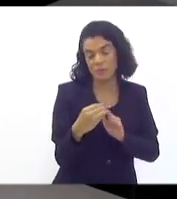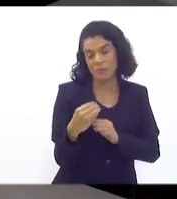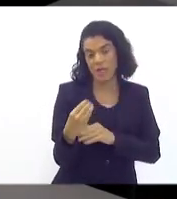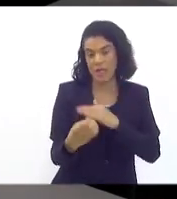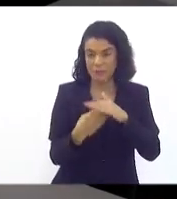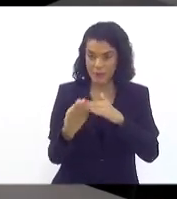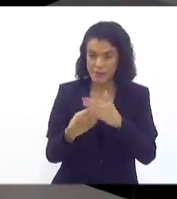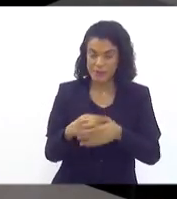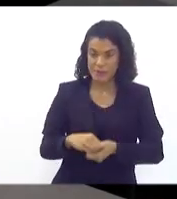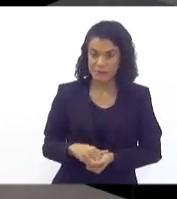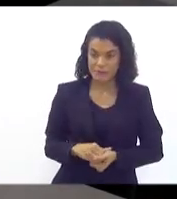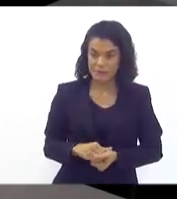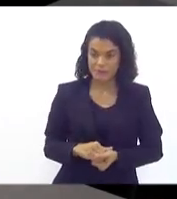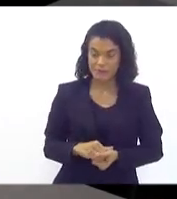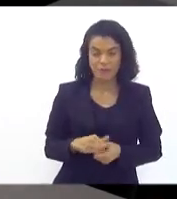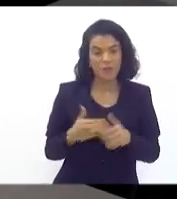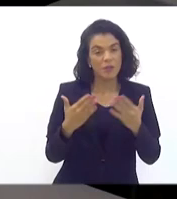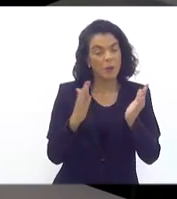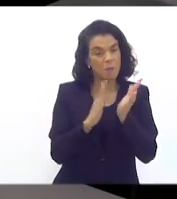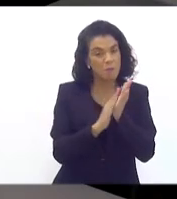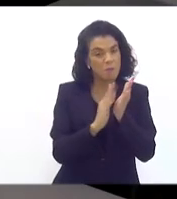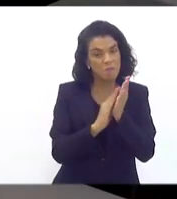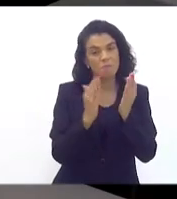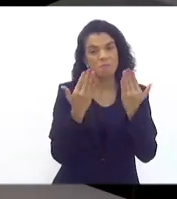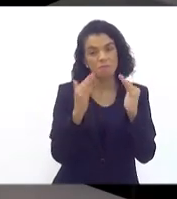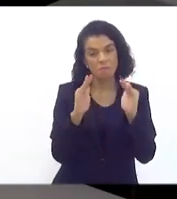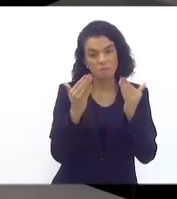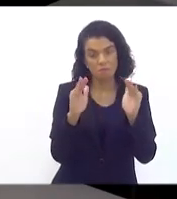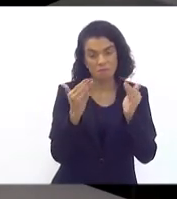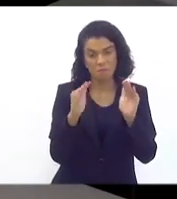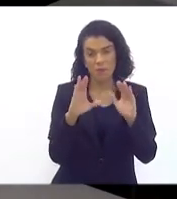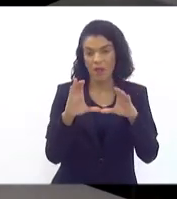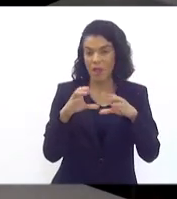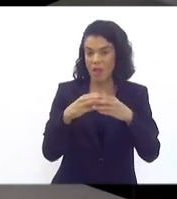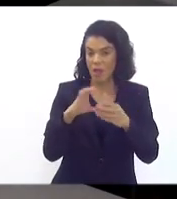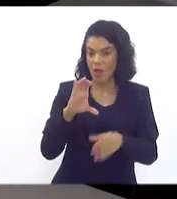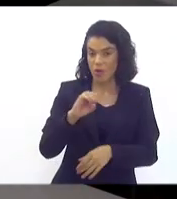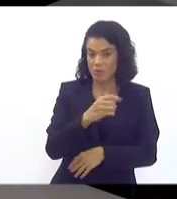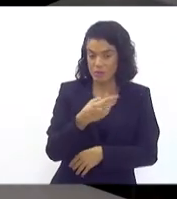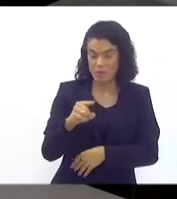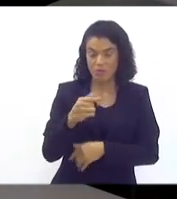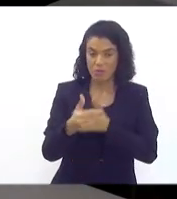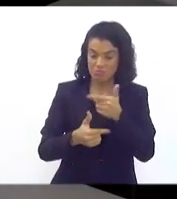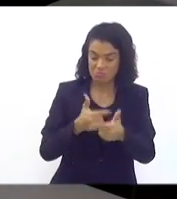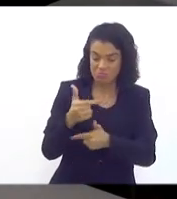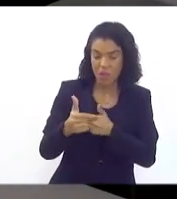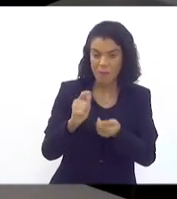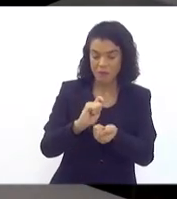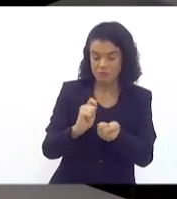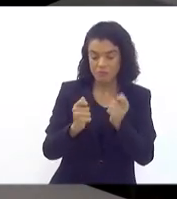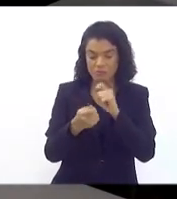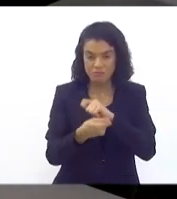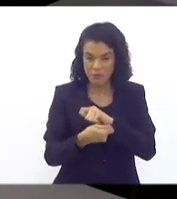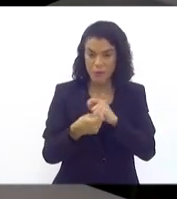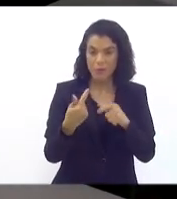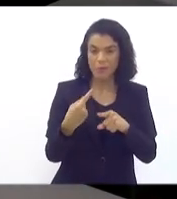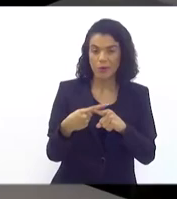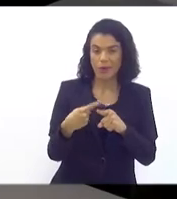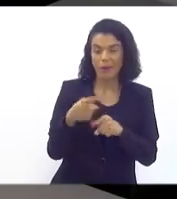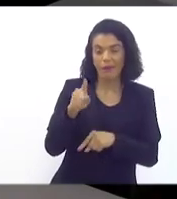Então parabenizo essa essa comissão pelo trabalho já de ajustamento porque isso é